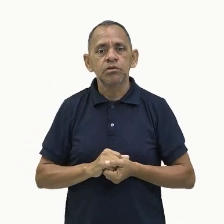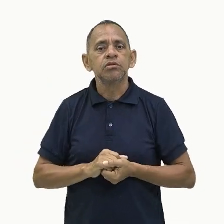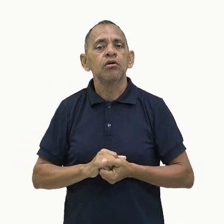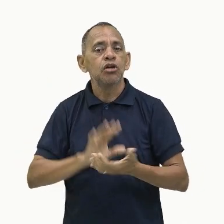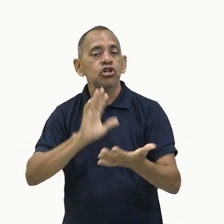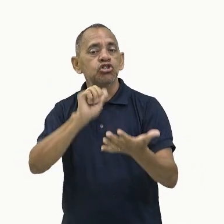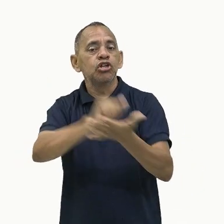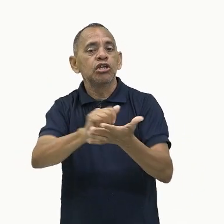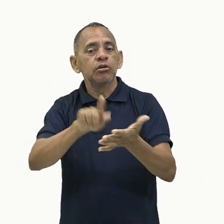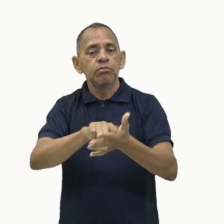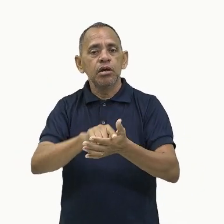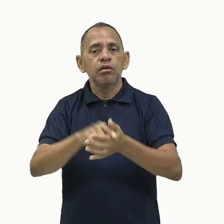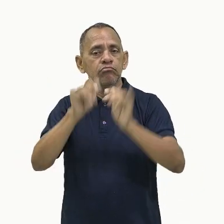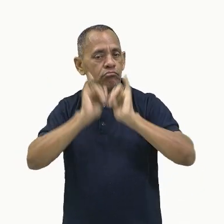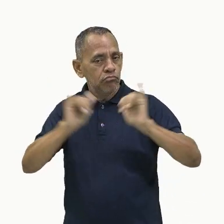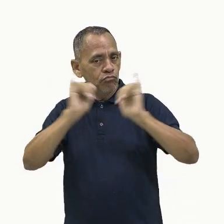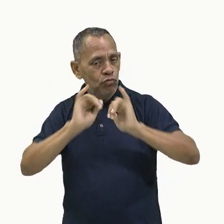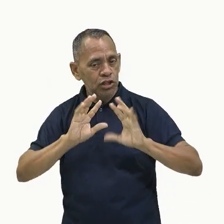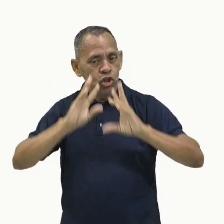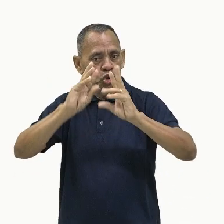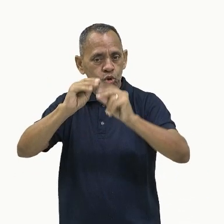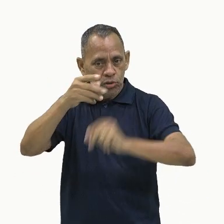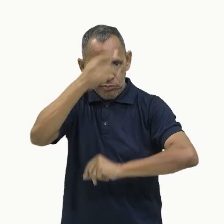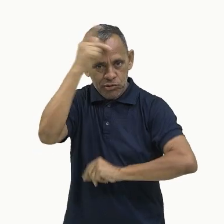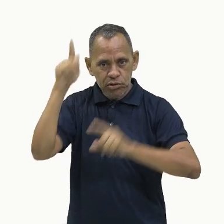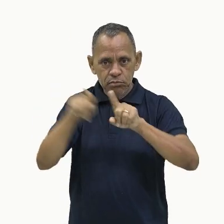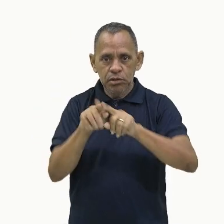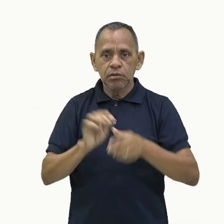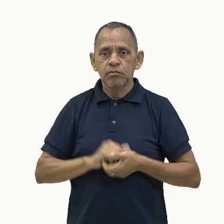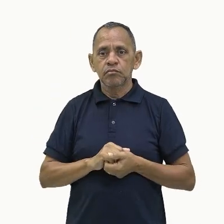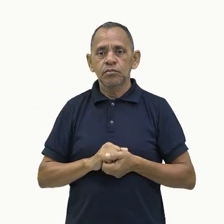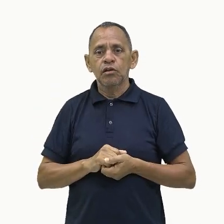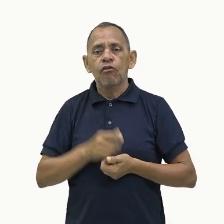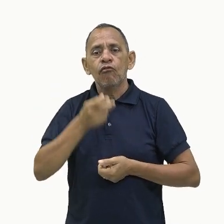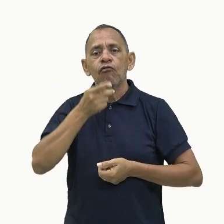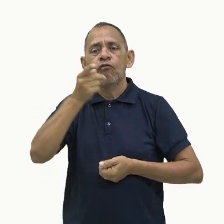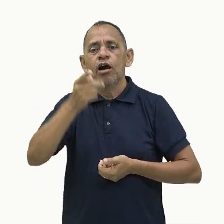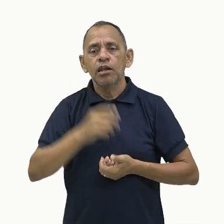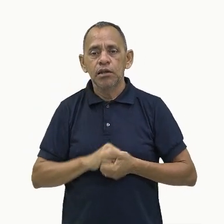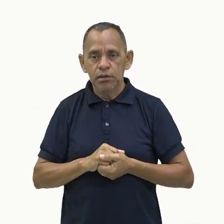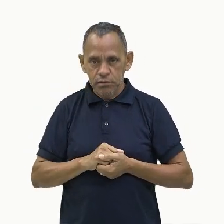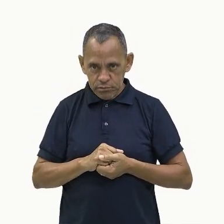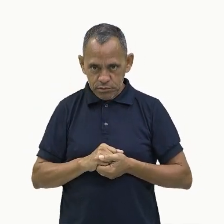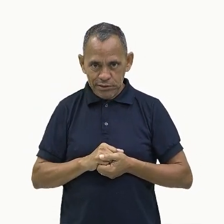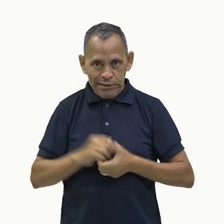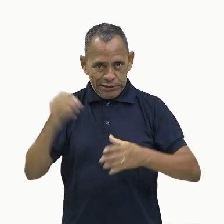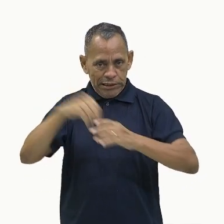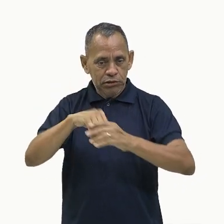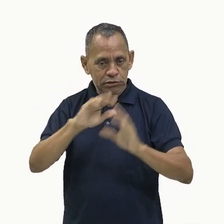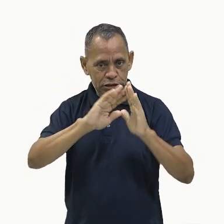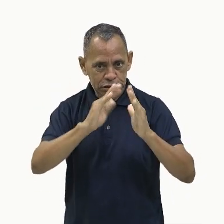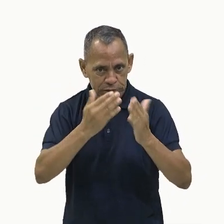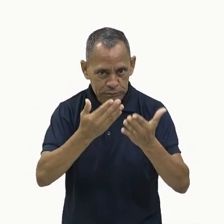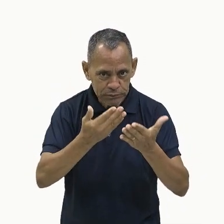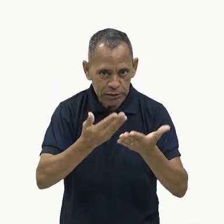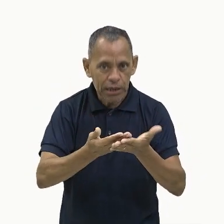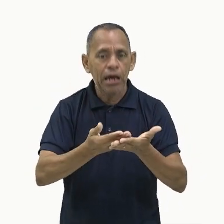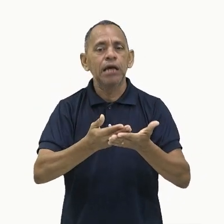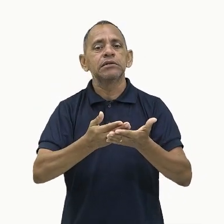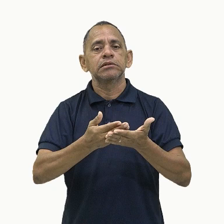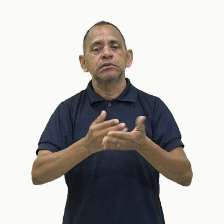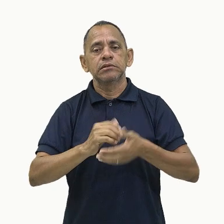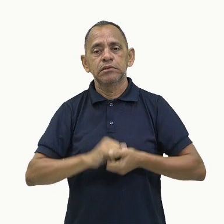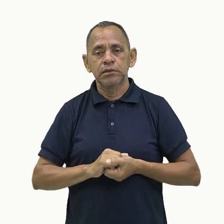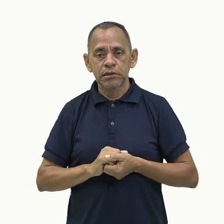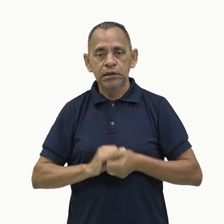e comunicados a todos os envolvidos. Se a gente fala ali, né, dentro de uma empresa, ou na escola, ou mesmo em casa, todo mundo tem que